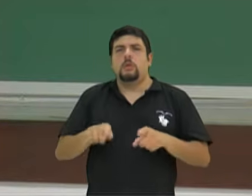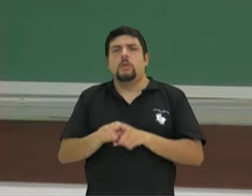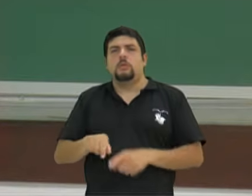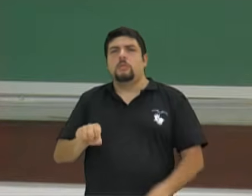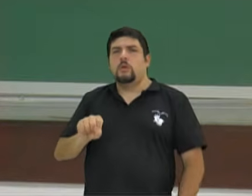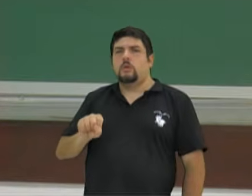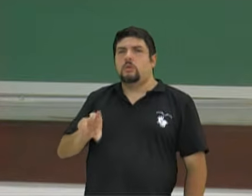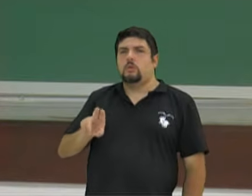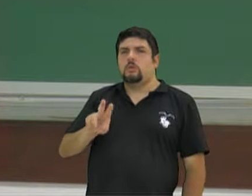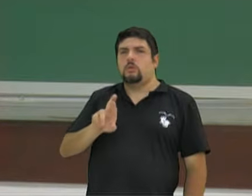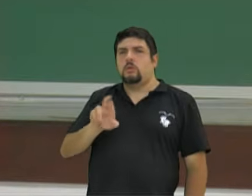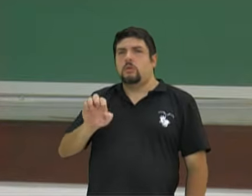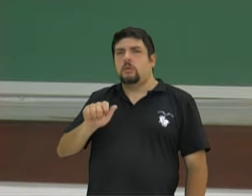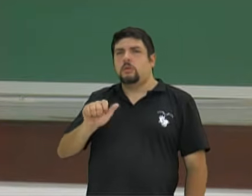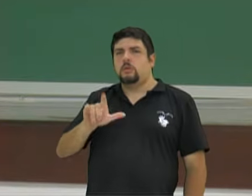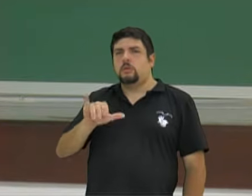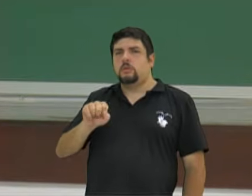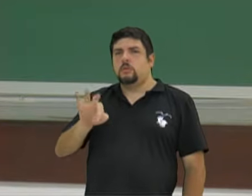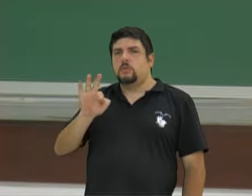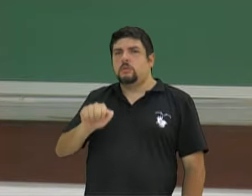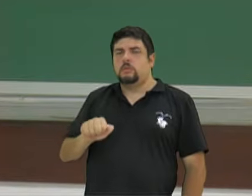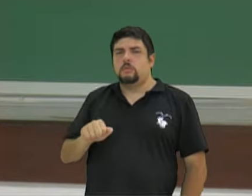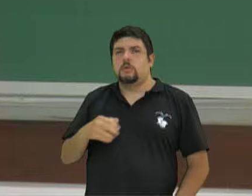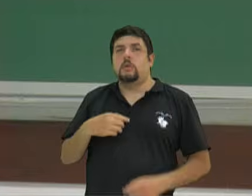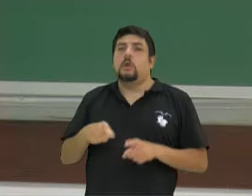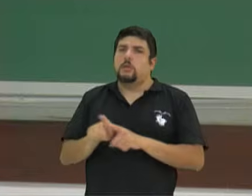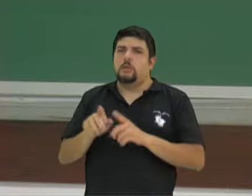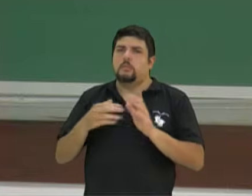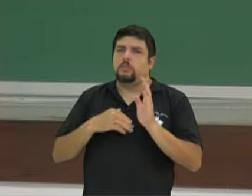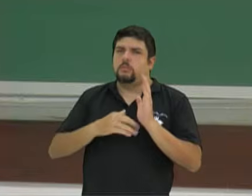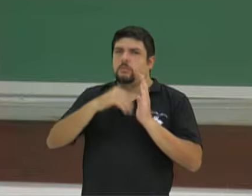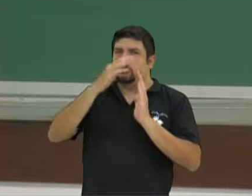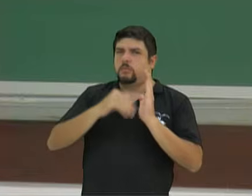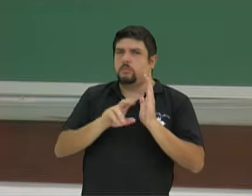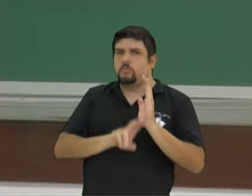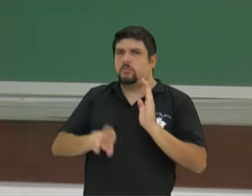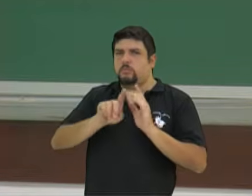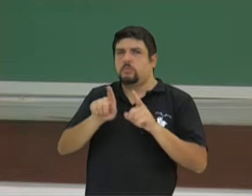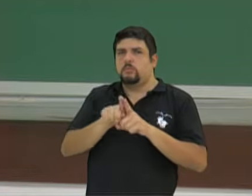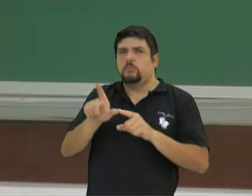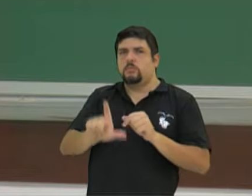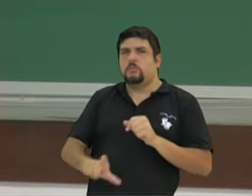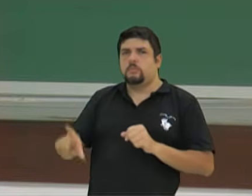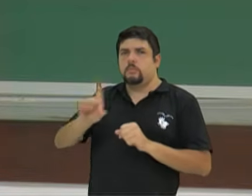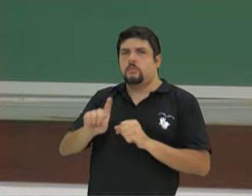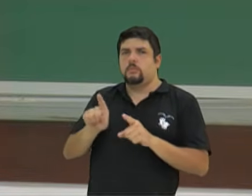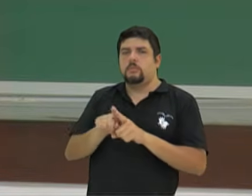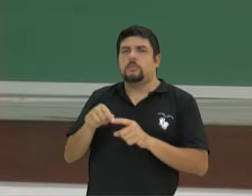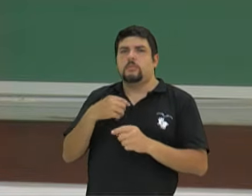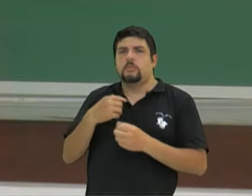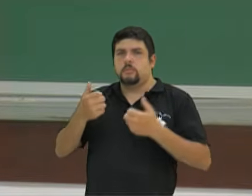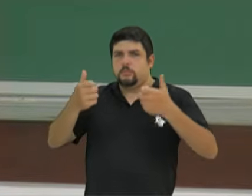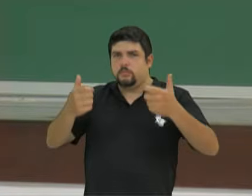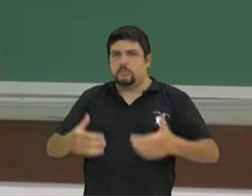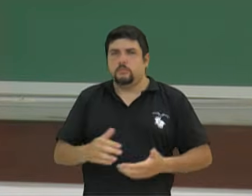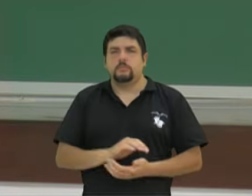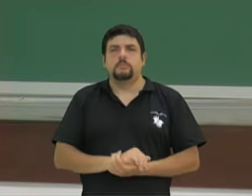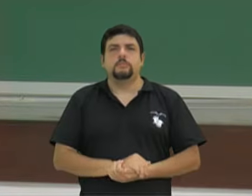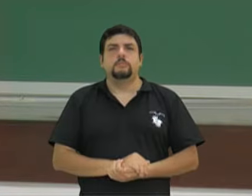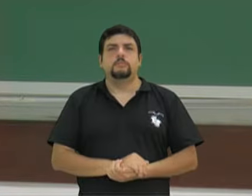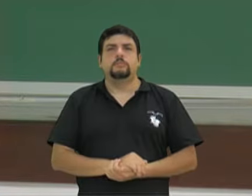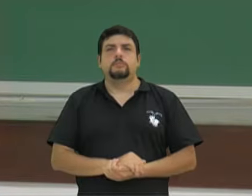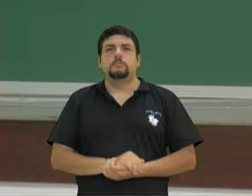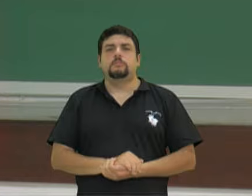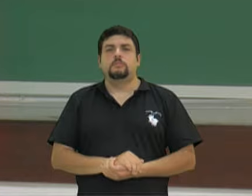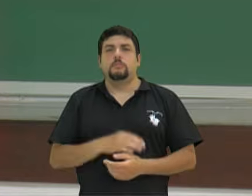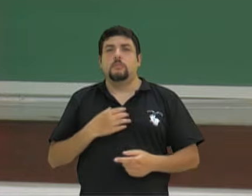porque a gente trabalha muito isso nas nossas artes plásticas, né? E na própria literatura é importante falar dessa conceituação. Então vamos lá, o cinema